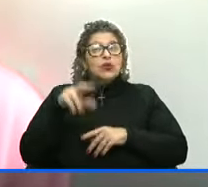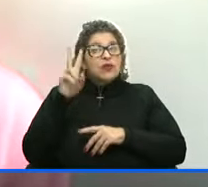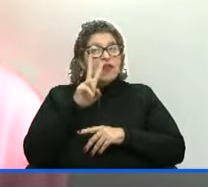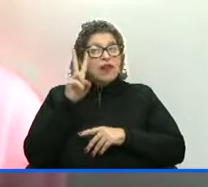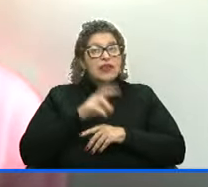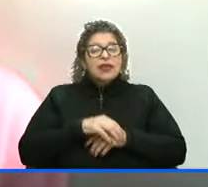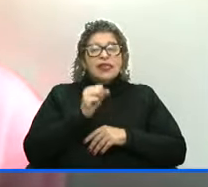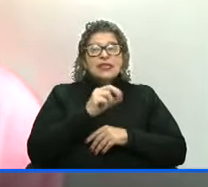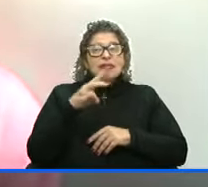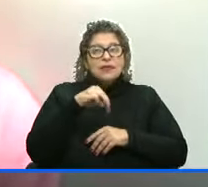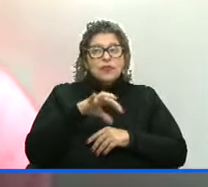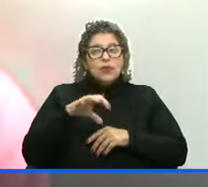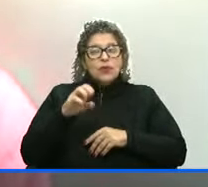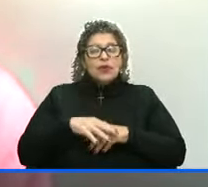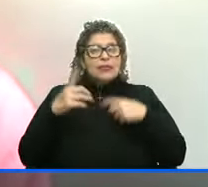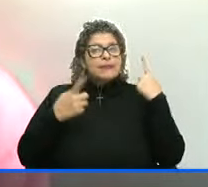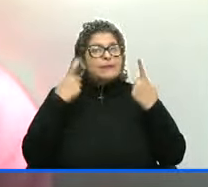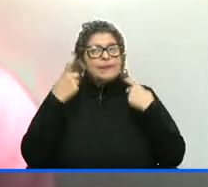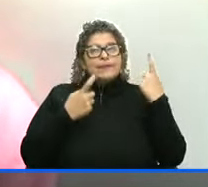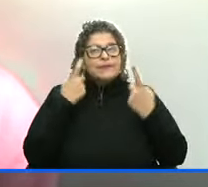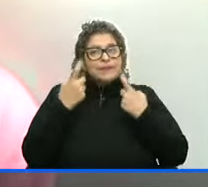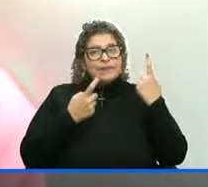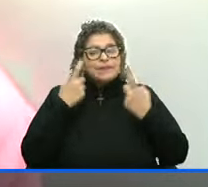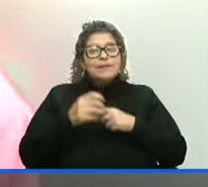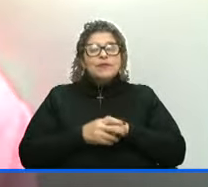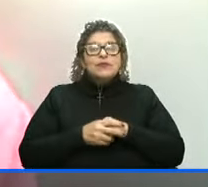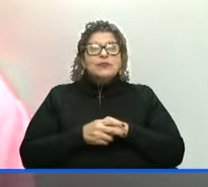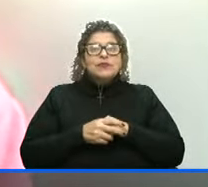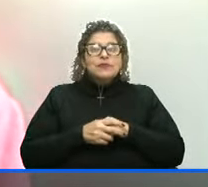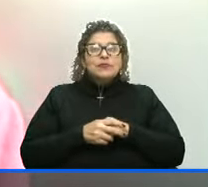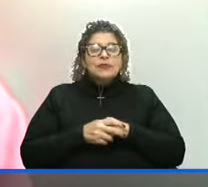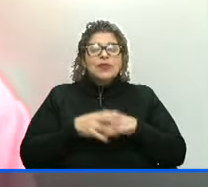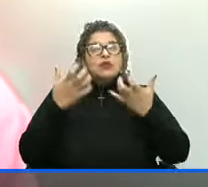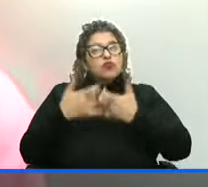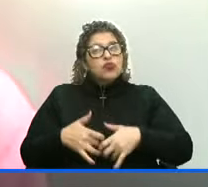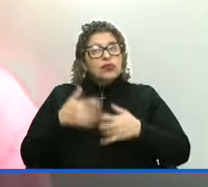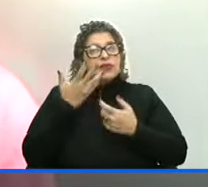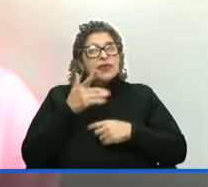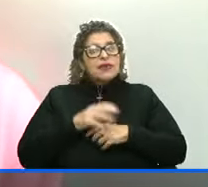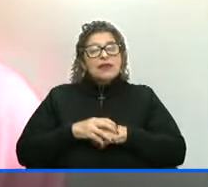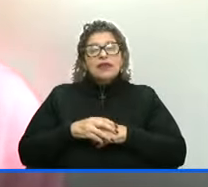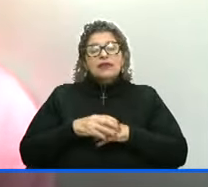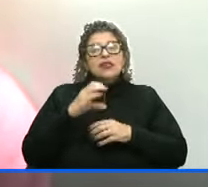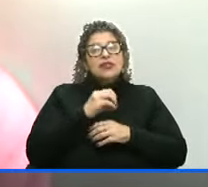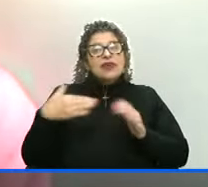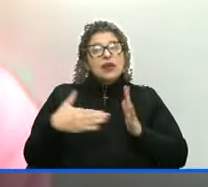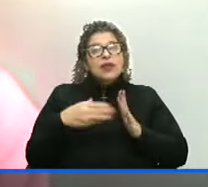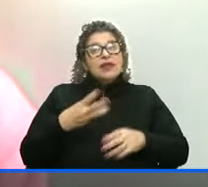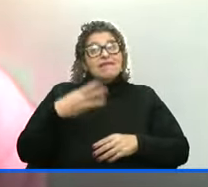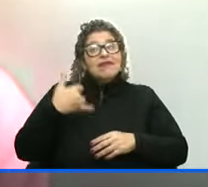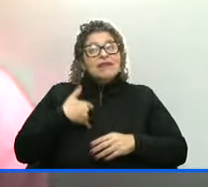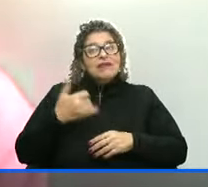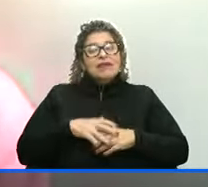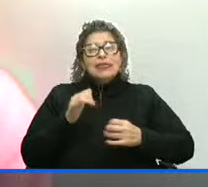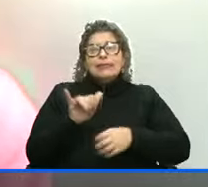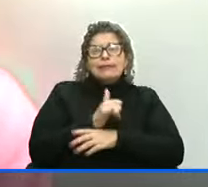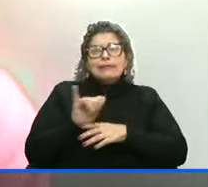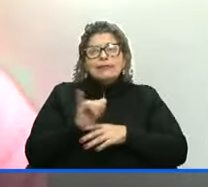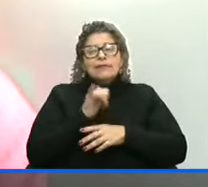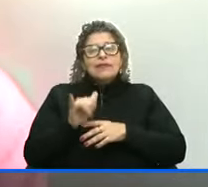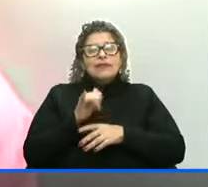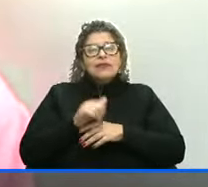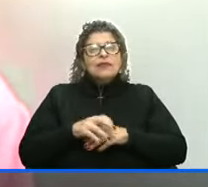fala da Simone também, que é uma preocupação bem grande em função das crianças de 0 a 3 anos, das estratégias,